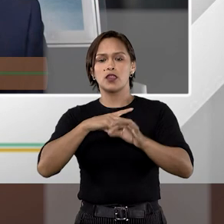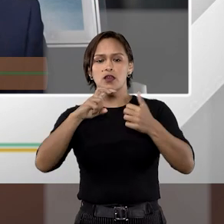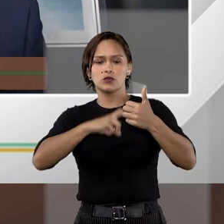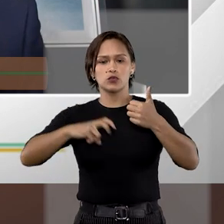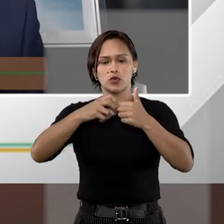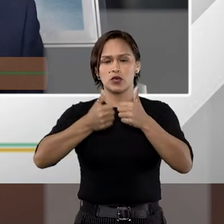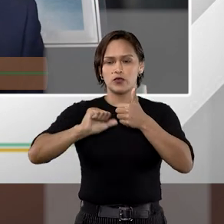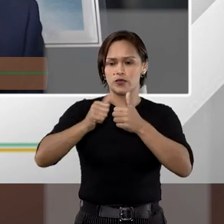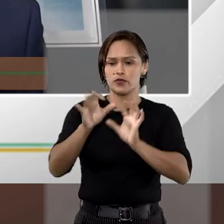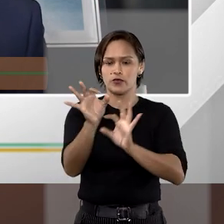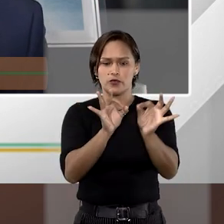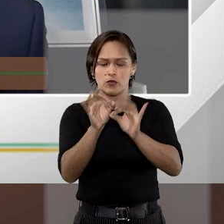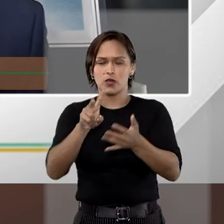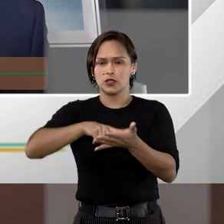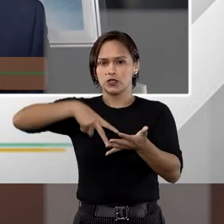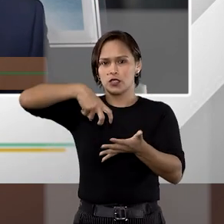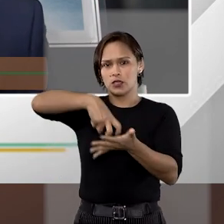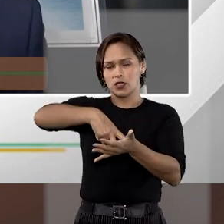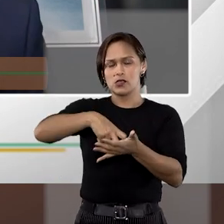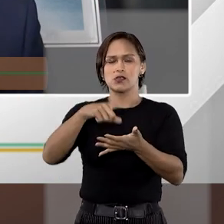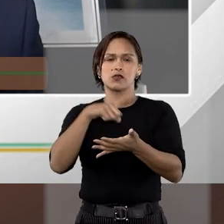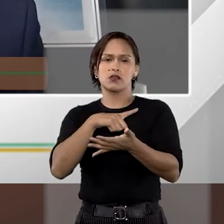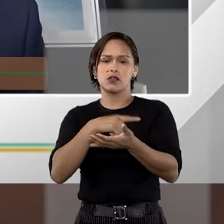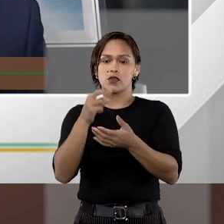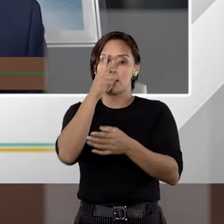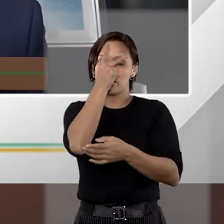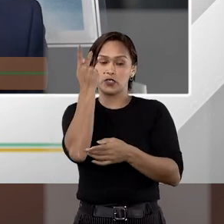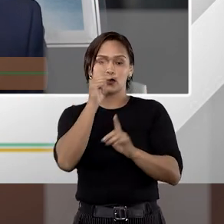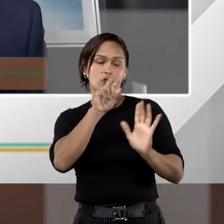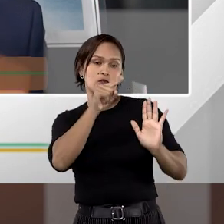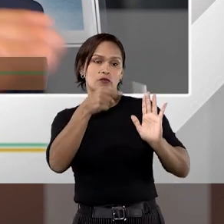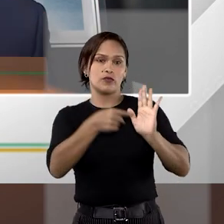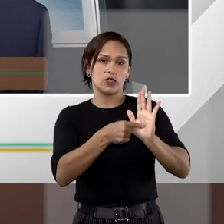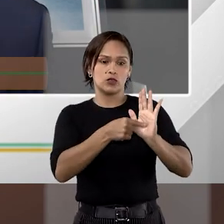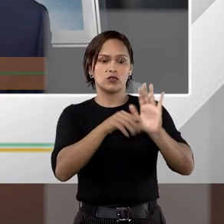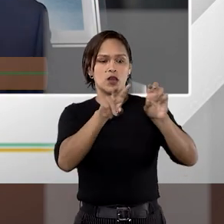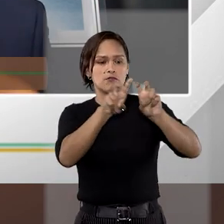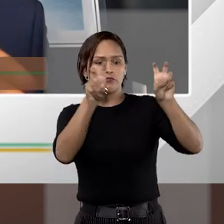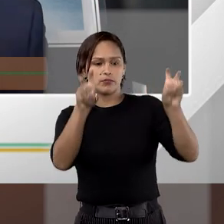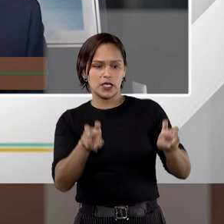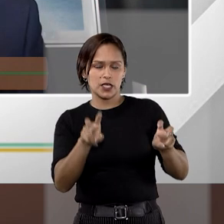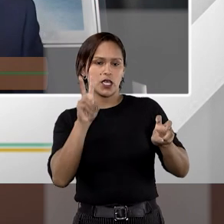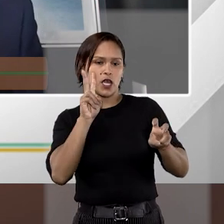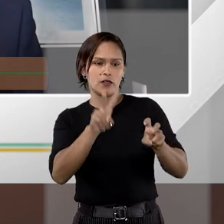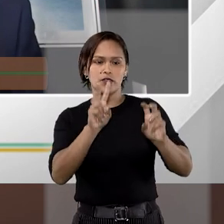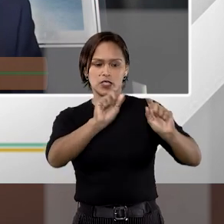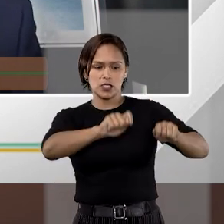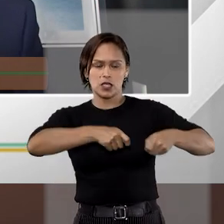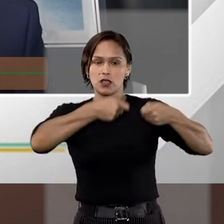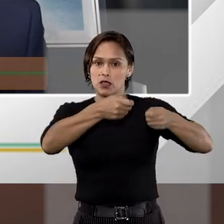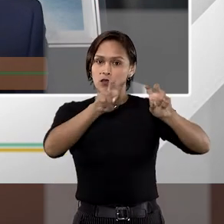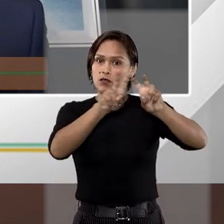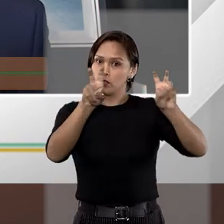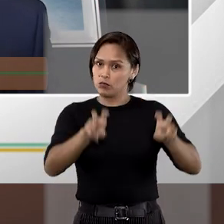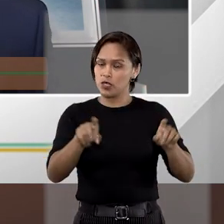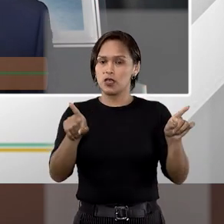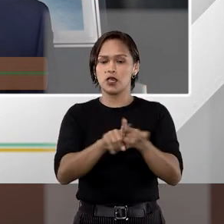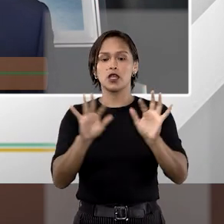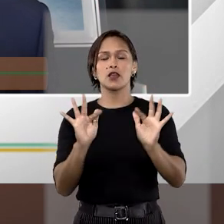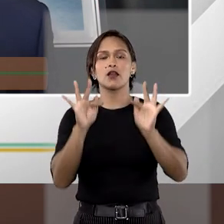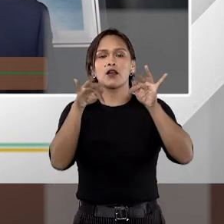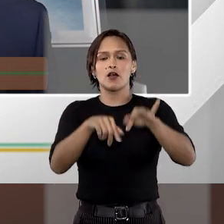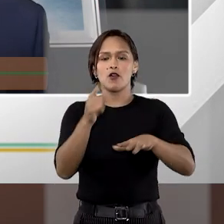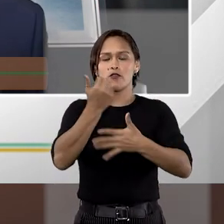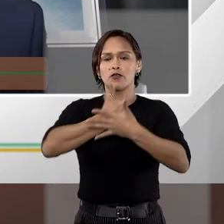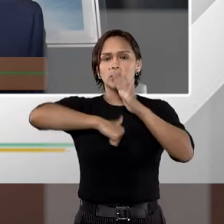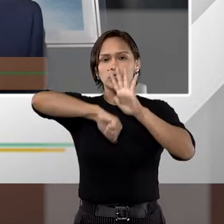tem lá a formação do Conselho de sentença e o a pessoa vai ser denunciada em plenário vai ser defendida em plenário e